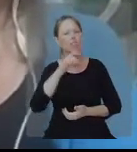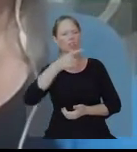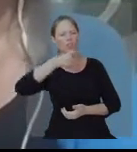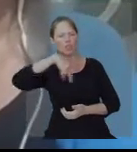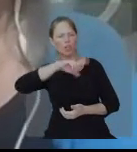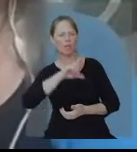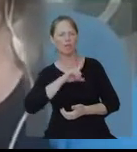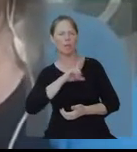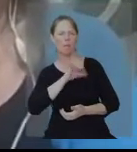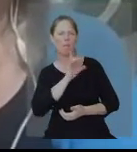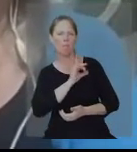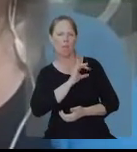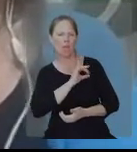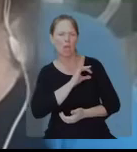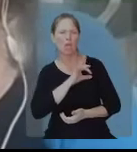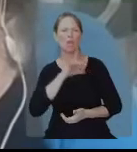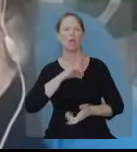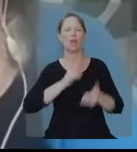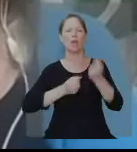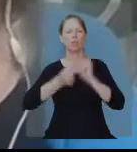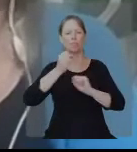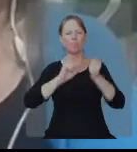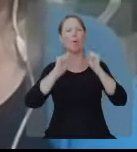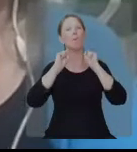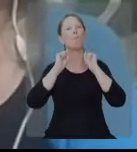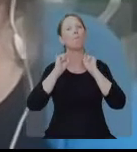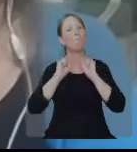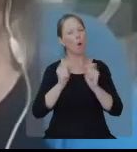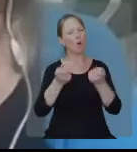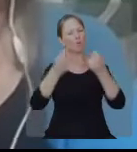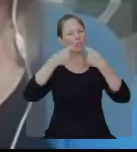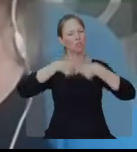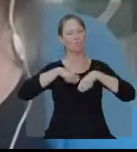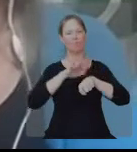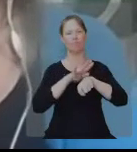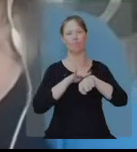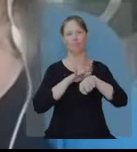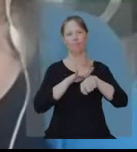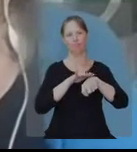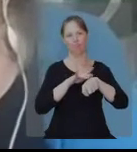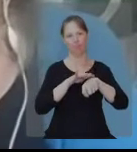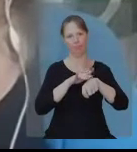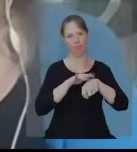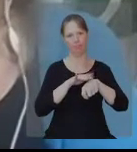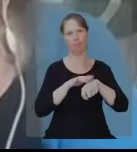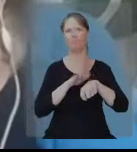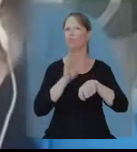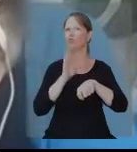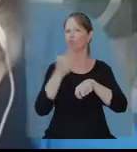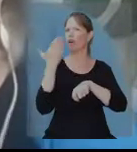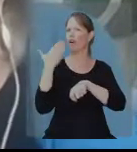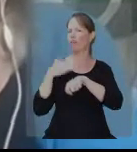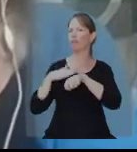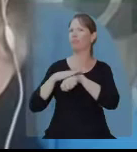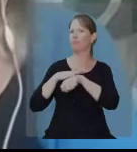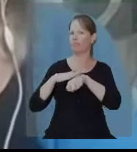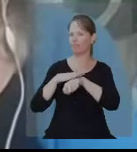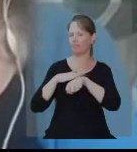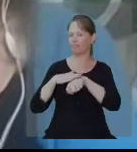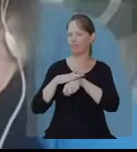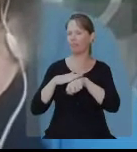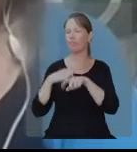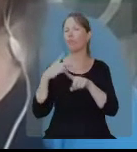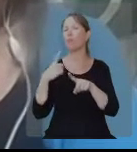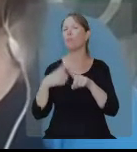e ansiedades, isso aí pode provocar doenças, sim, nas pessoas. Né? É verdade. Isso também conversou aquela vez, porque assim,